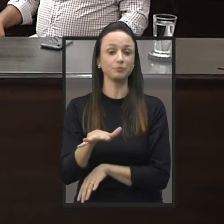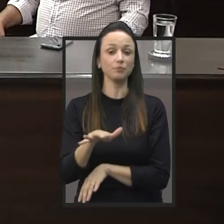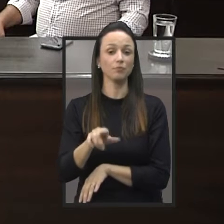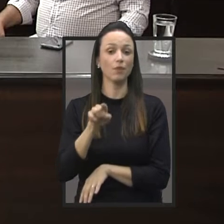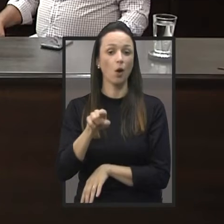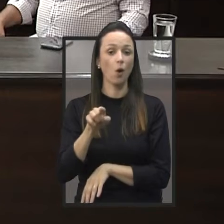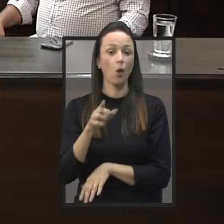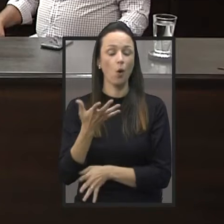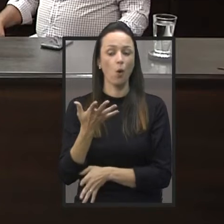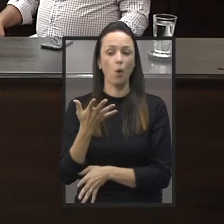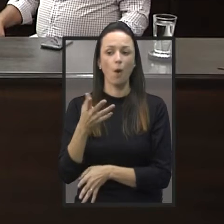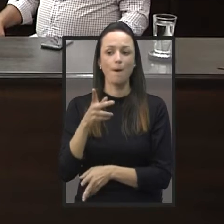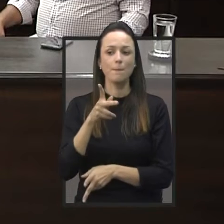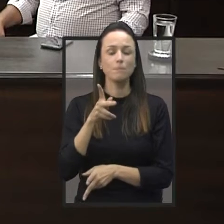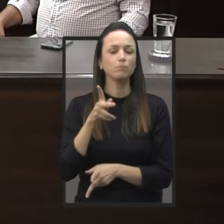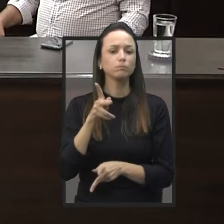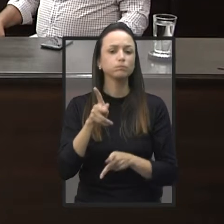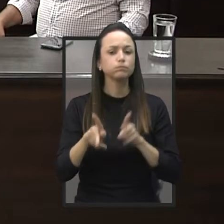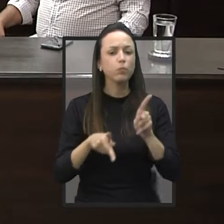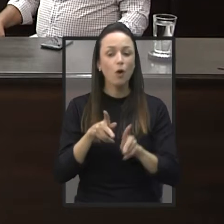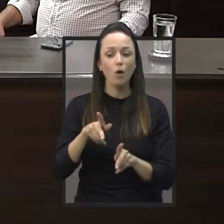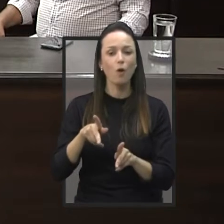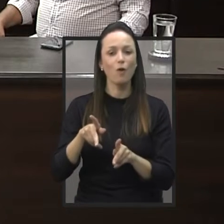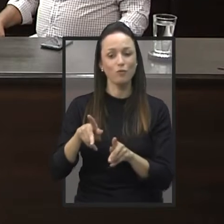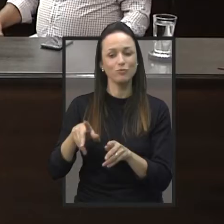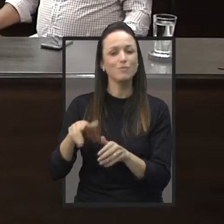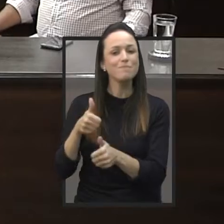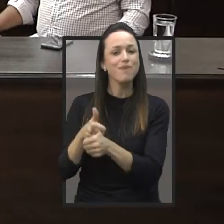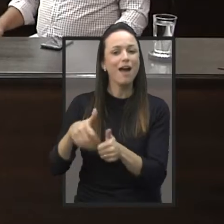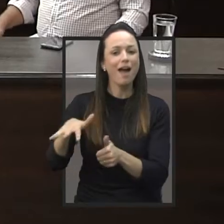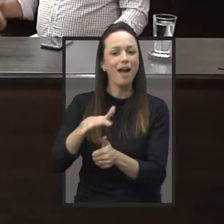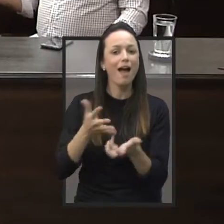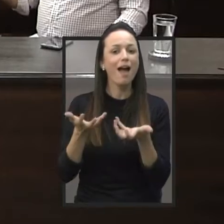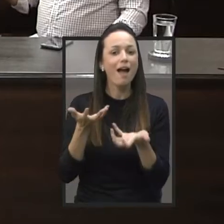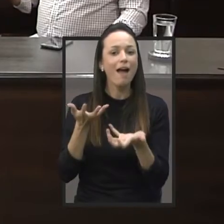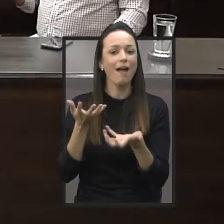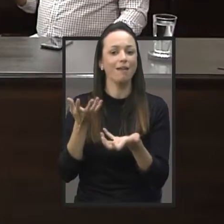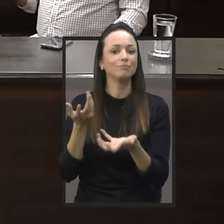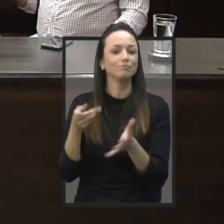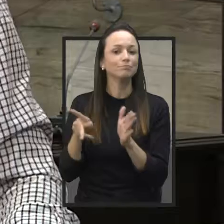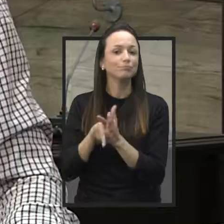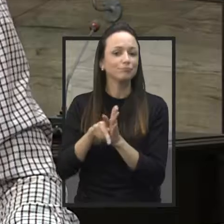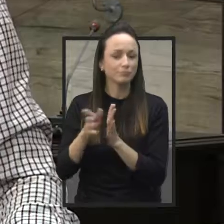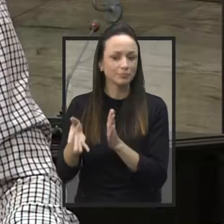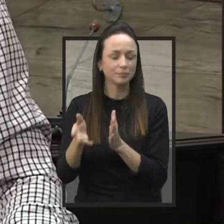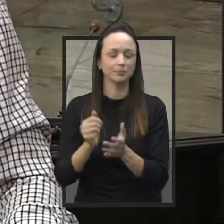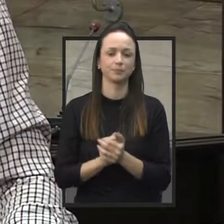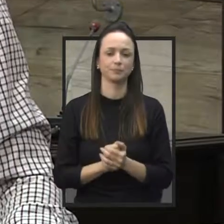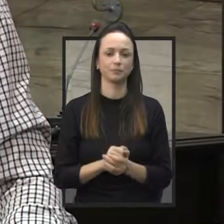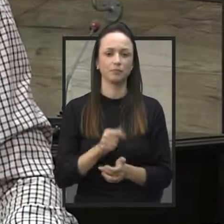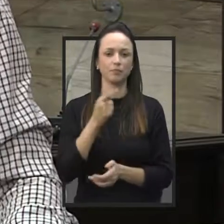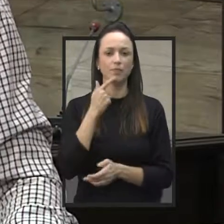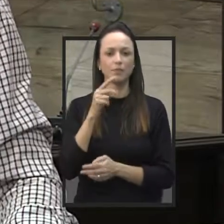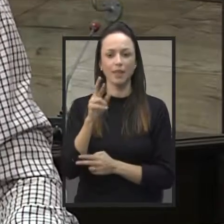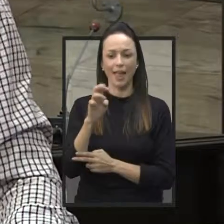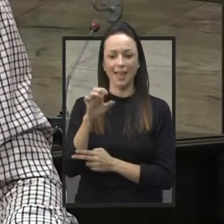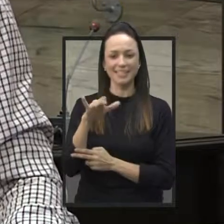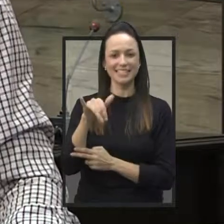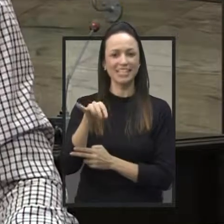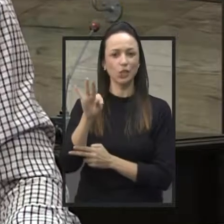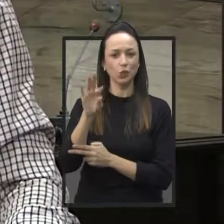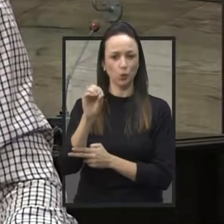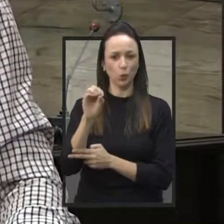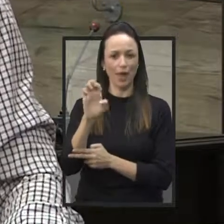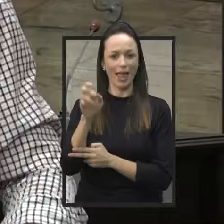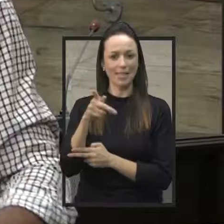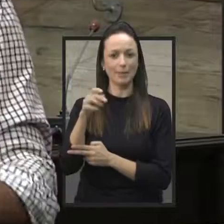que o público ali daquela região de fato tome conta. Exatamente. Percebe bem, o nome daquilo lá, recinto de exposições, mas outro dia até